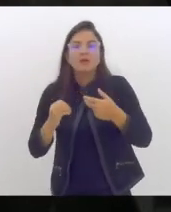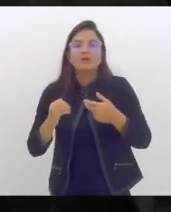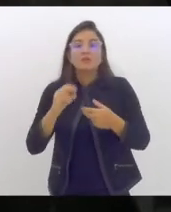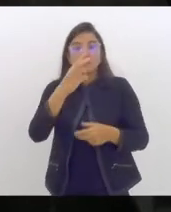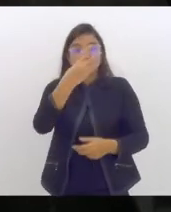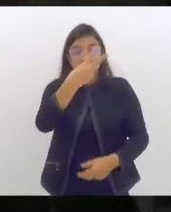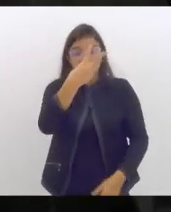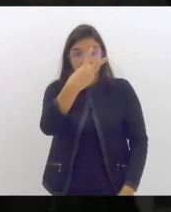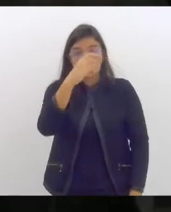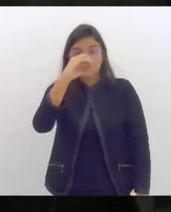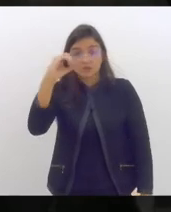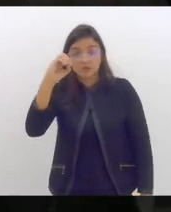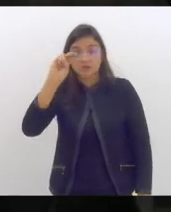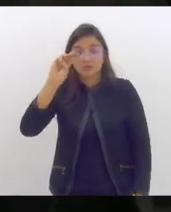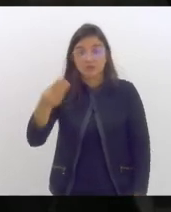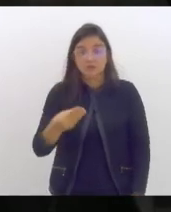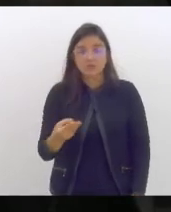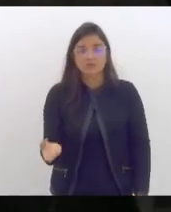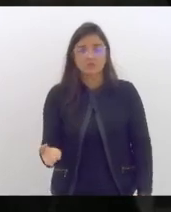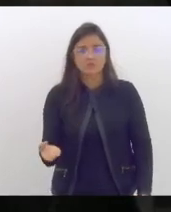fonte também é tesouro,